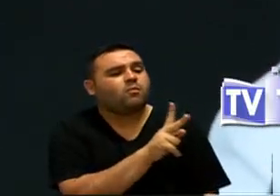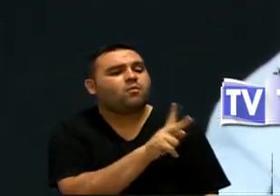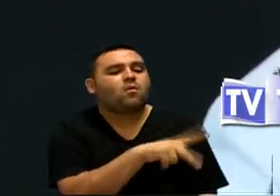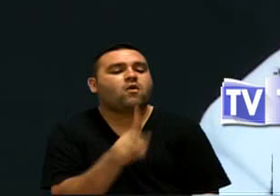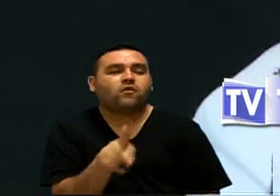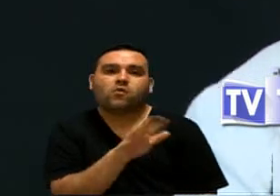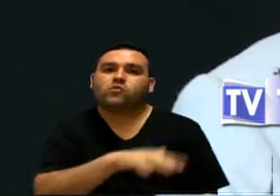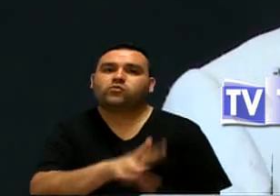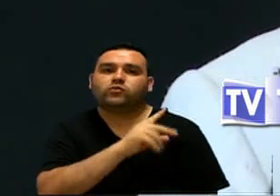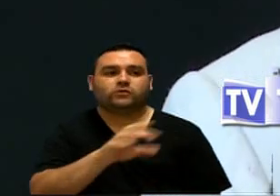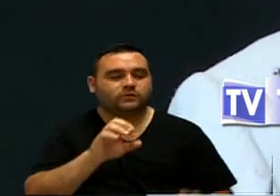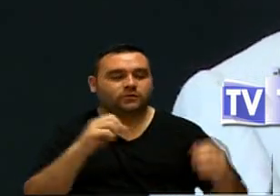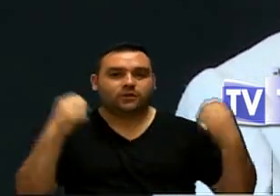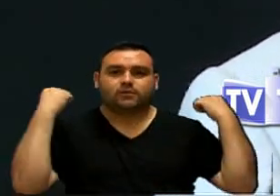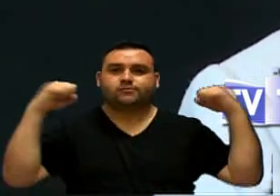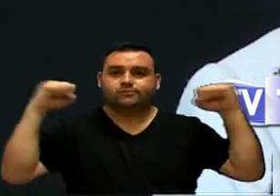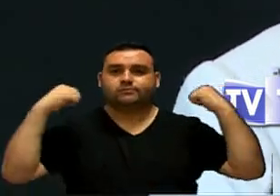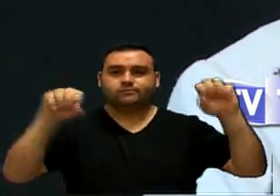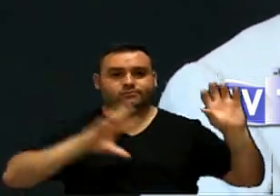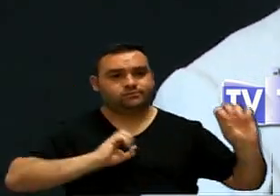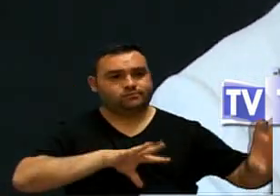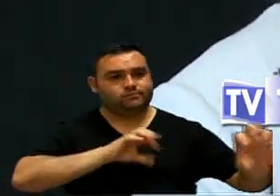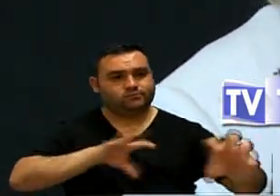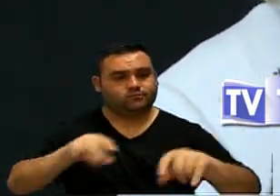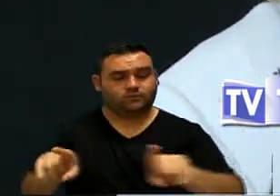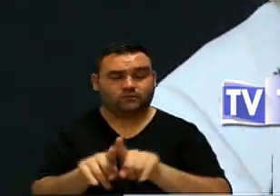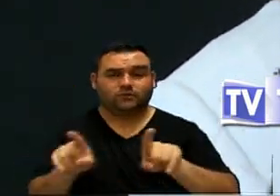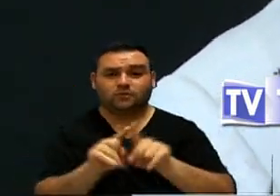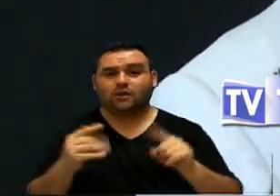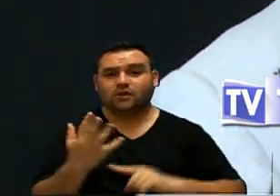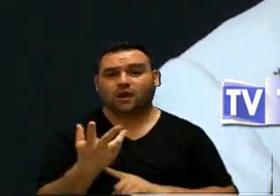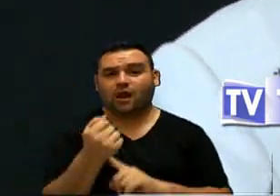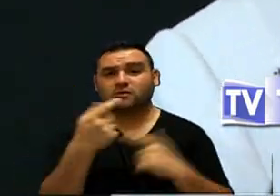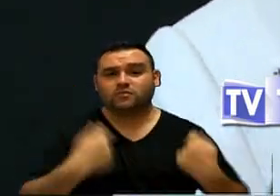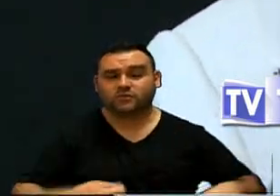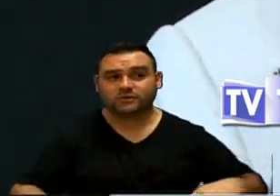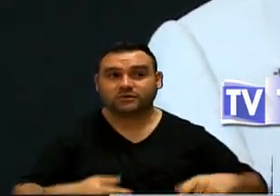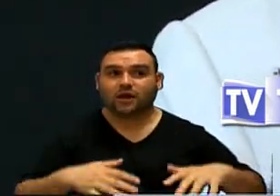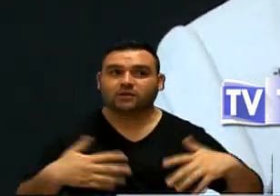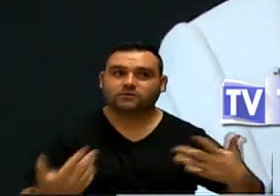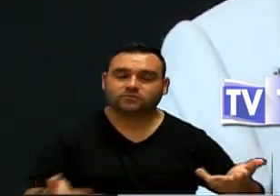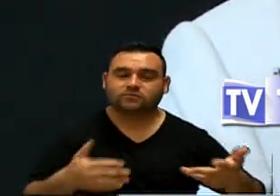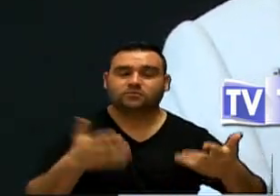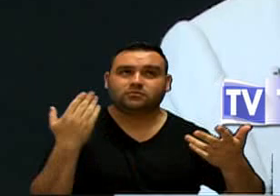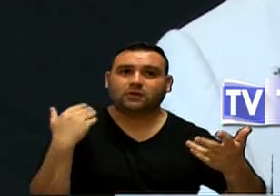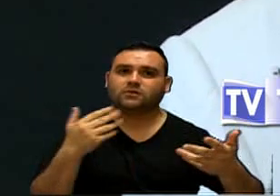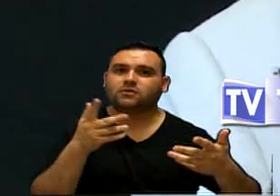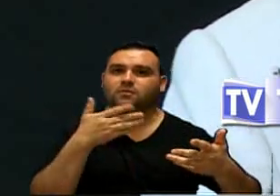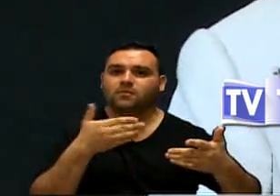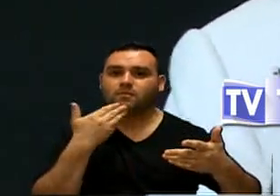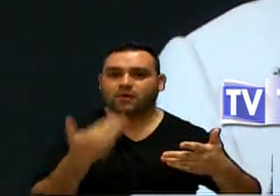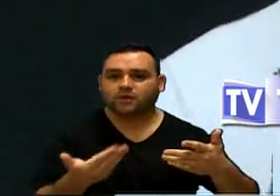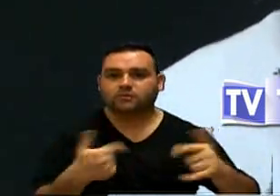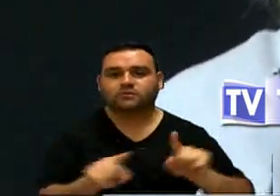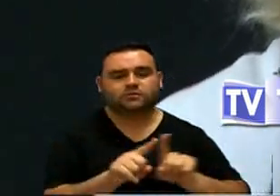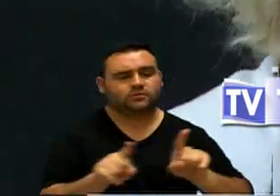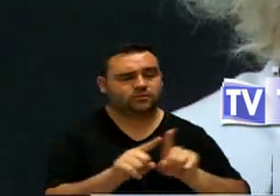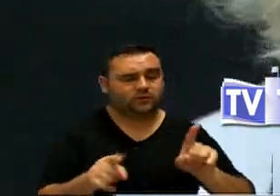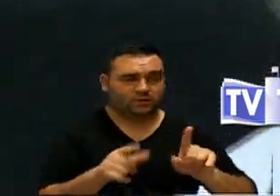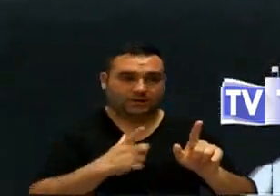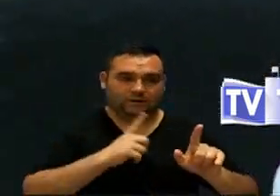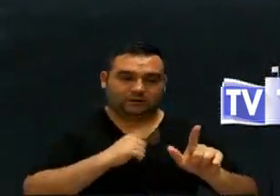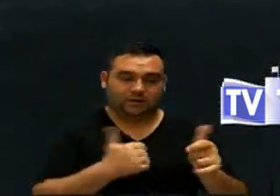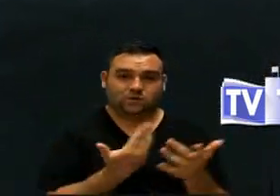que eles têm que dar a educação física e a aula de artes, quando se pediria, e até se tivéssemos